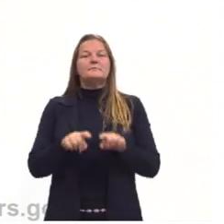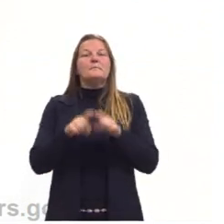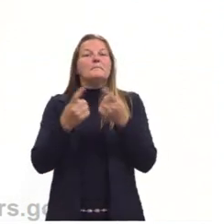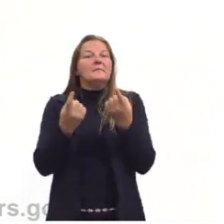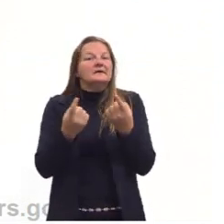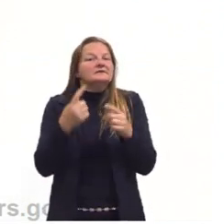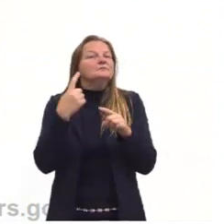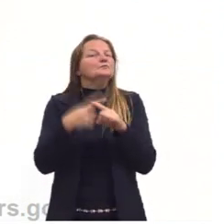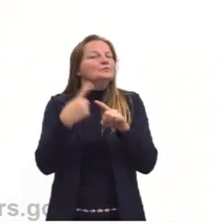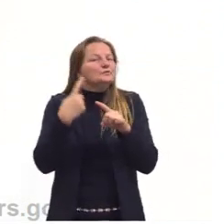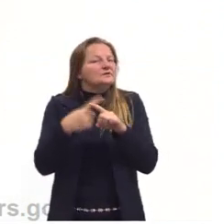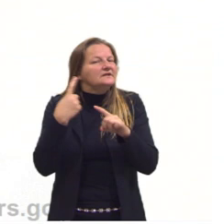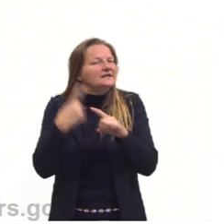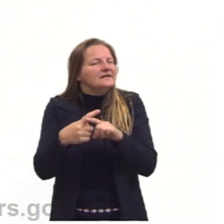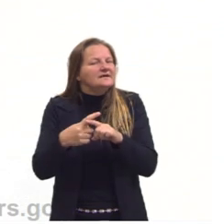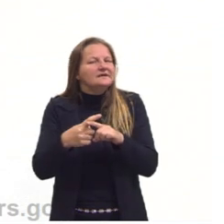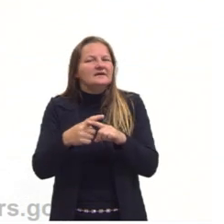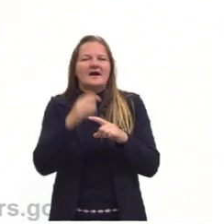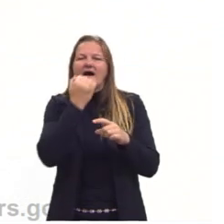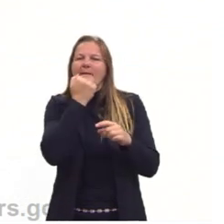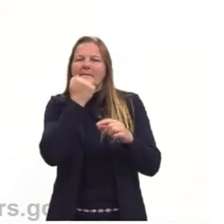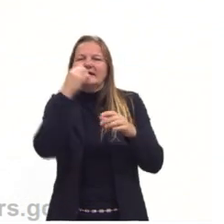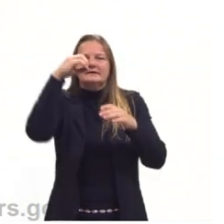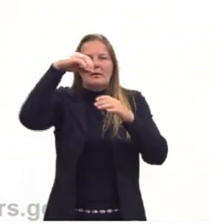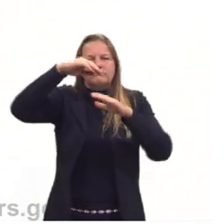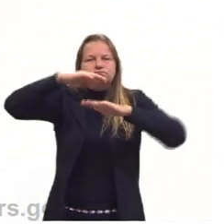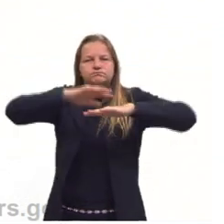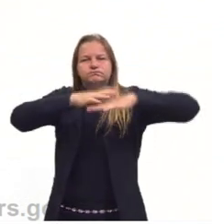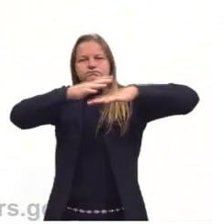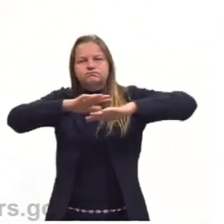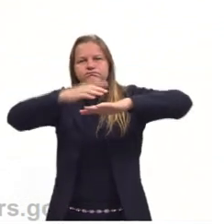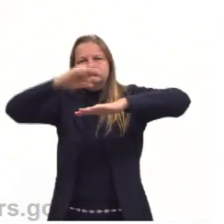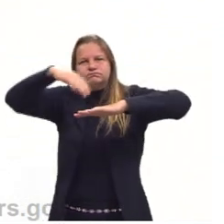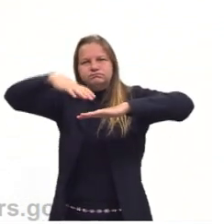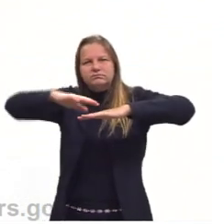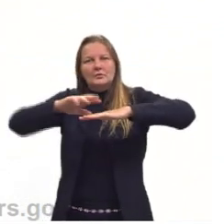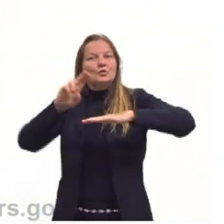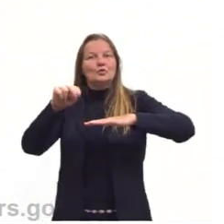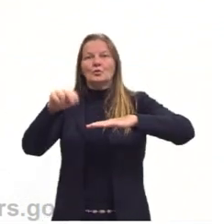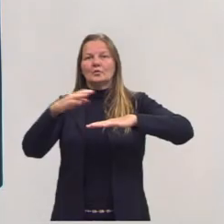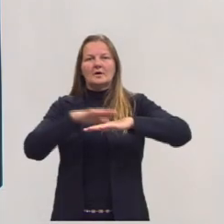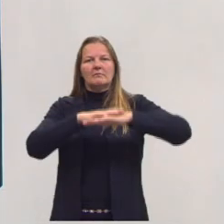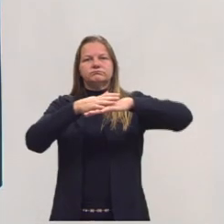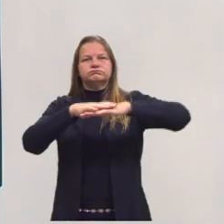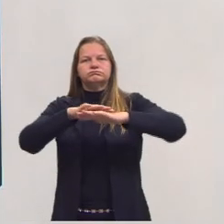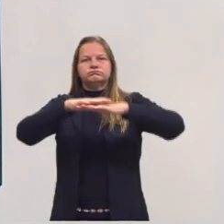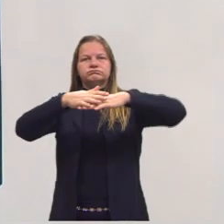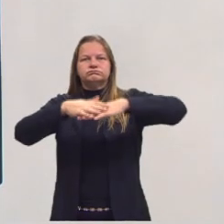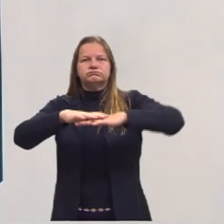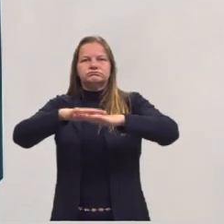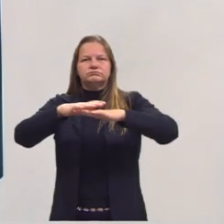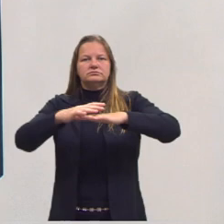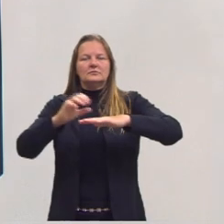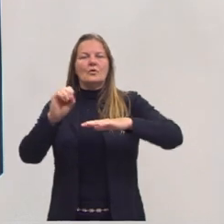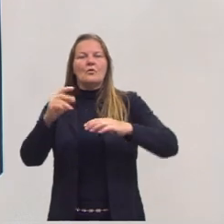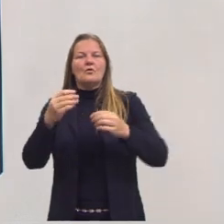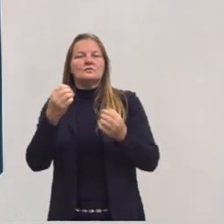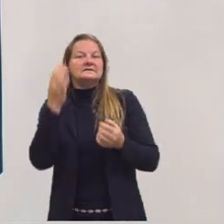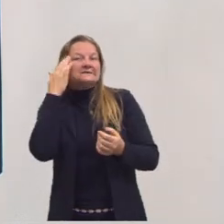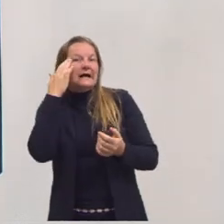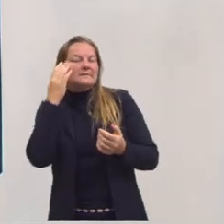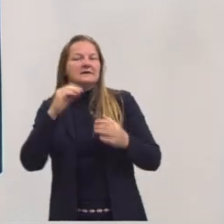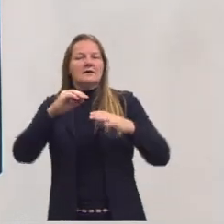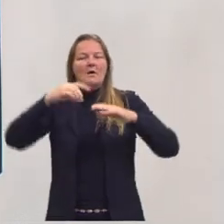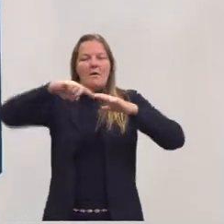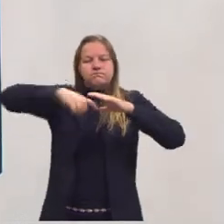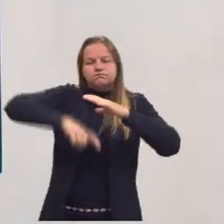mas porquê que isso acontece porque que ela afunda Por que que ela não flutua como que a gente vai saber né se um determinado objeto vai afundar ou